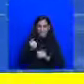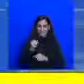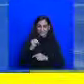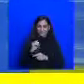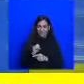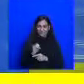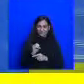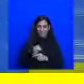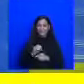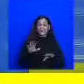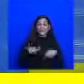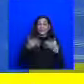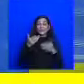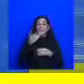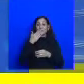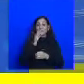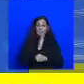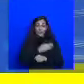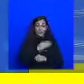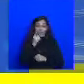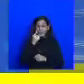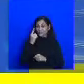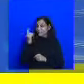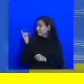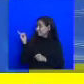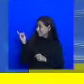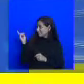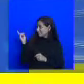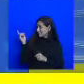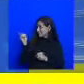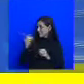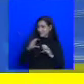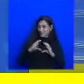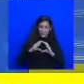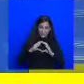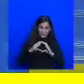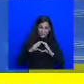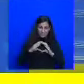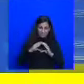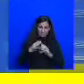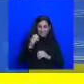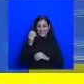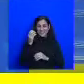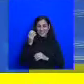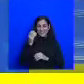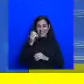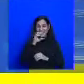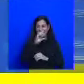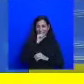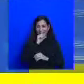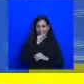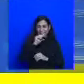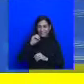01 a 80. Qual é o seu time do coração? Está na tela. Bola laranja 09.